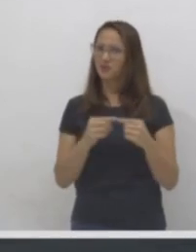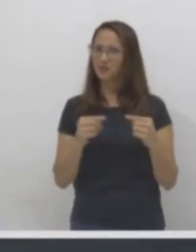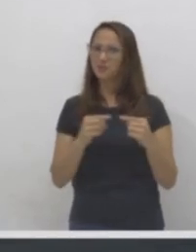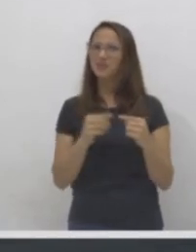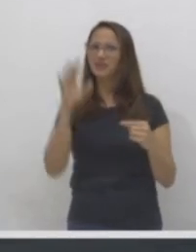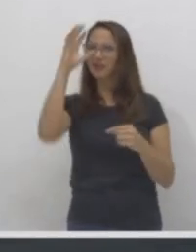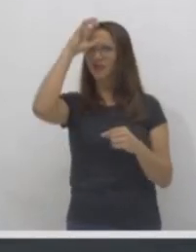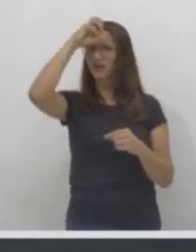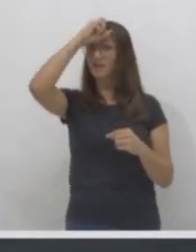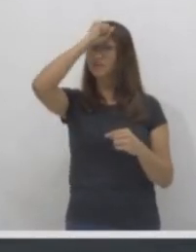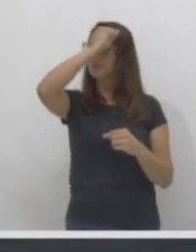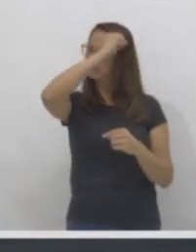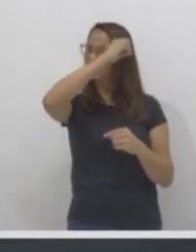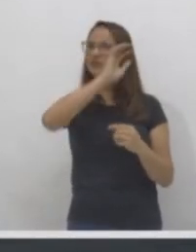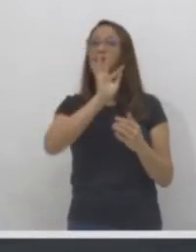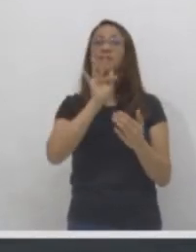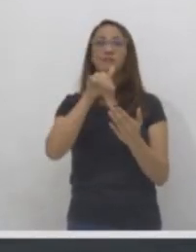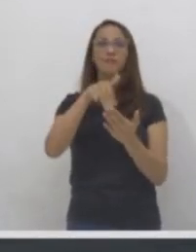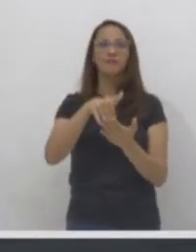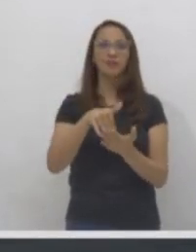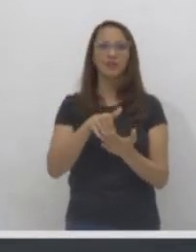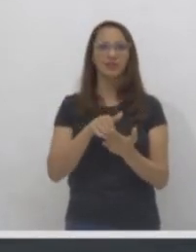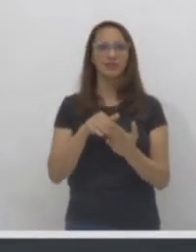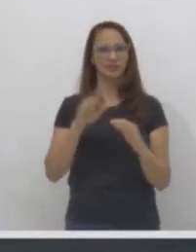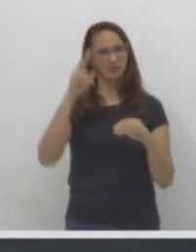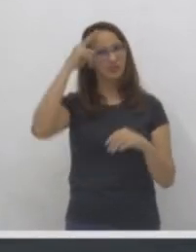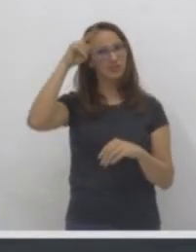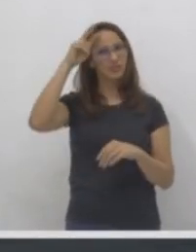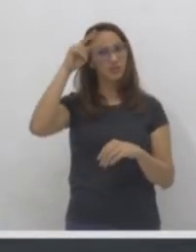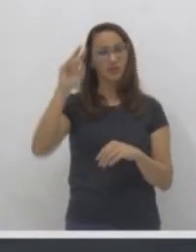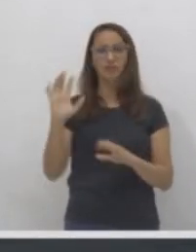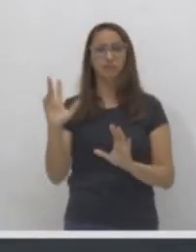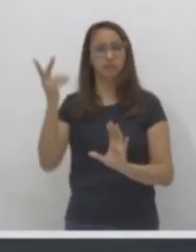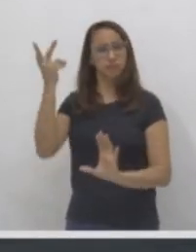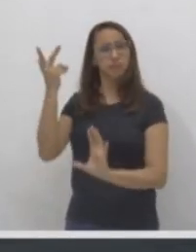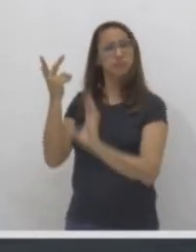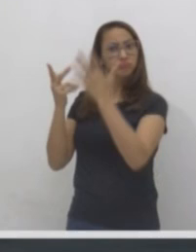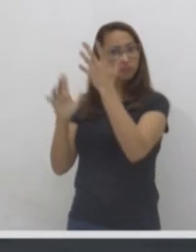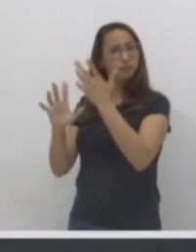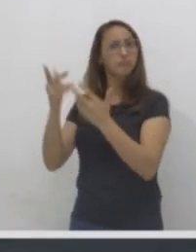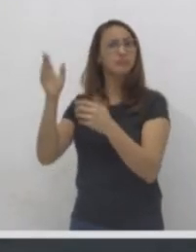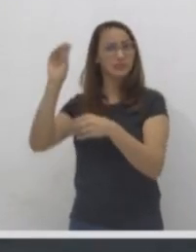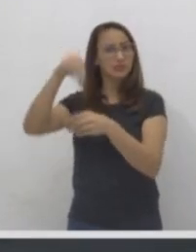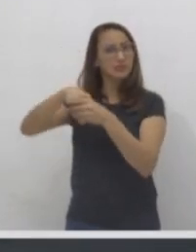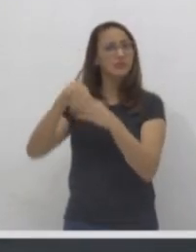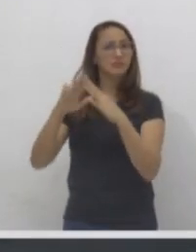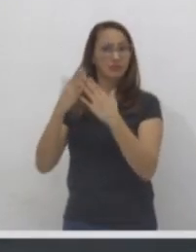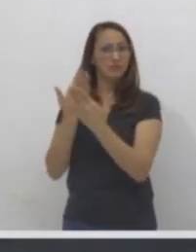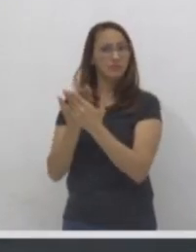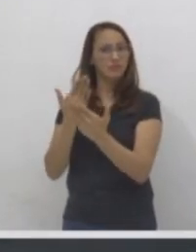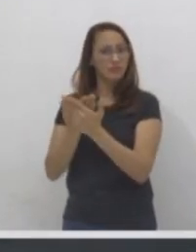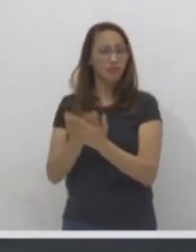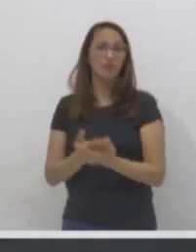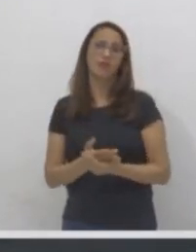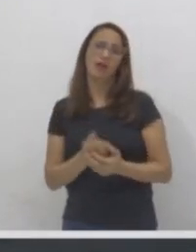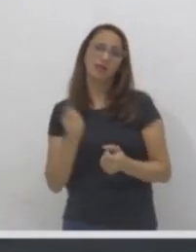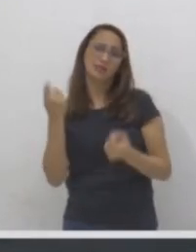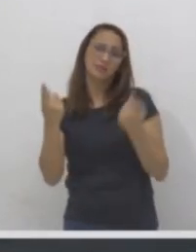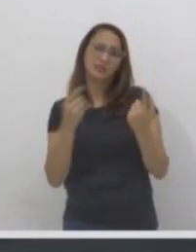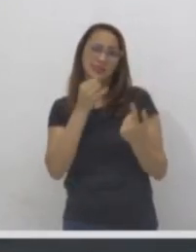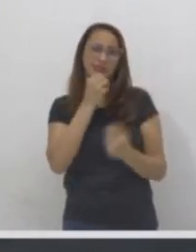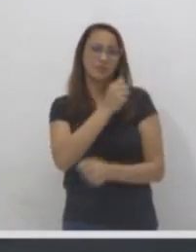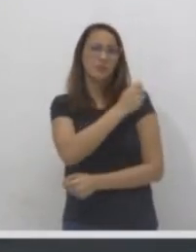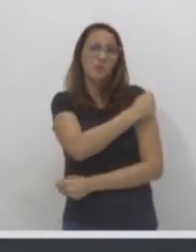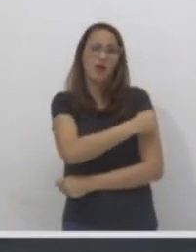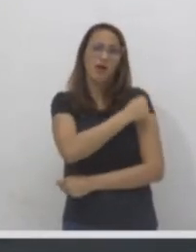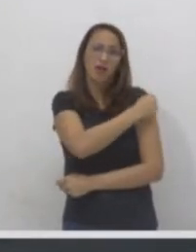E essa moral, ela serve para várias situações que acontecem na nossa própria escola, como situações de bullying, por exemplo, onde um aluno ou um